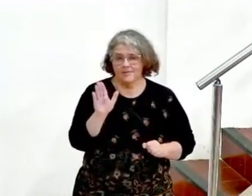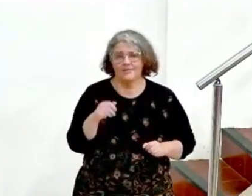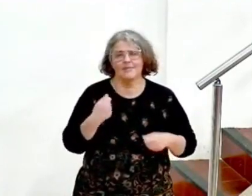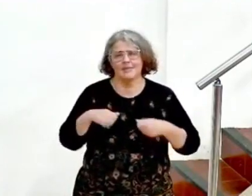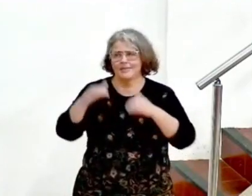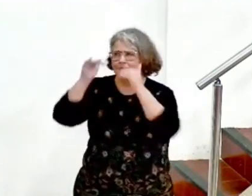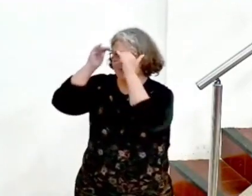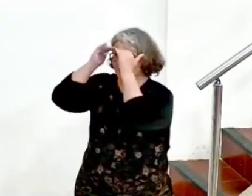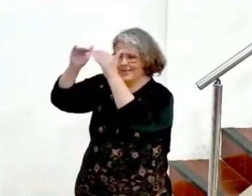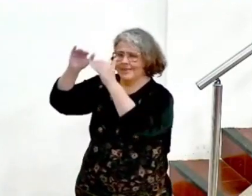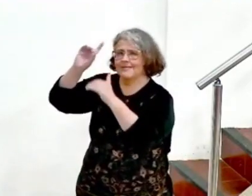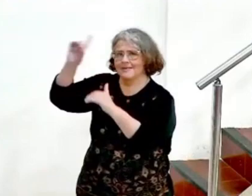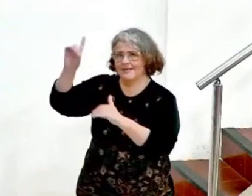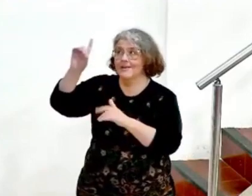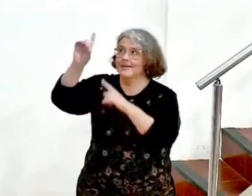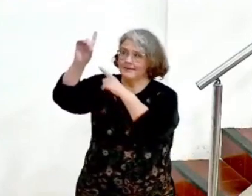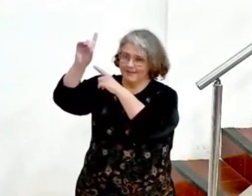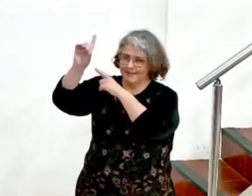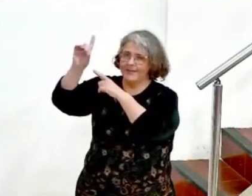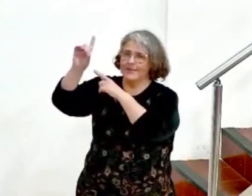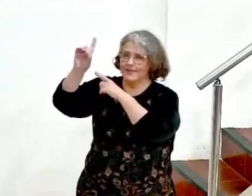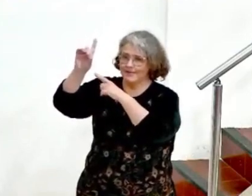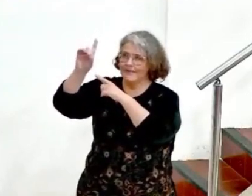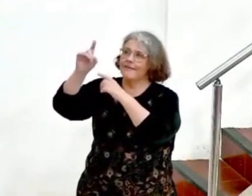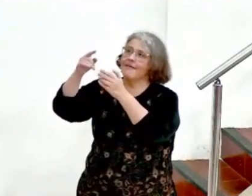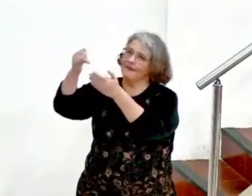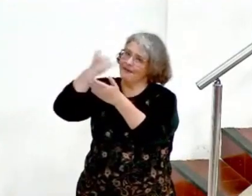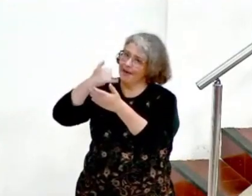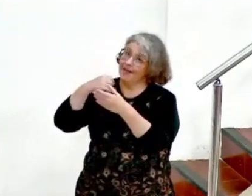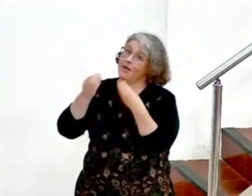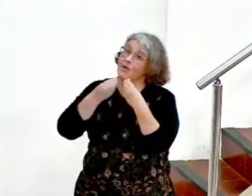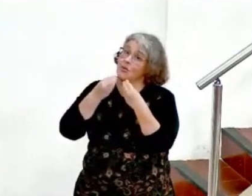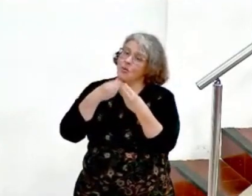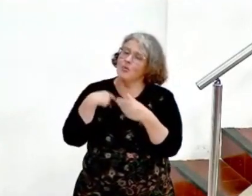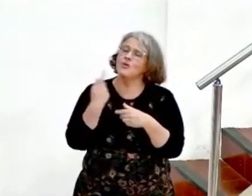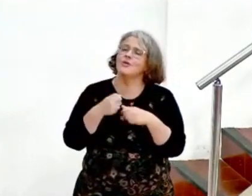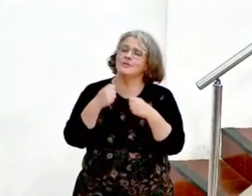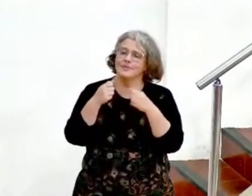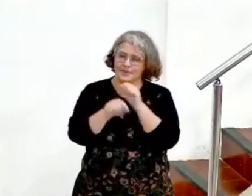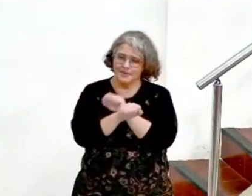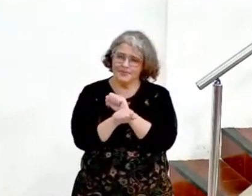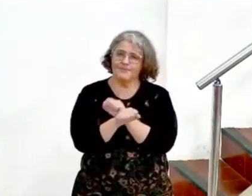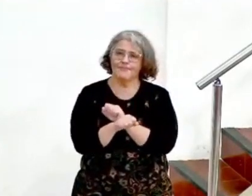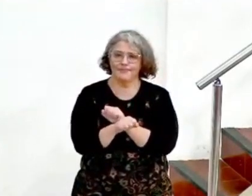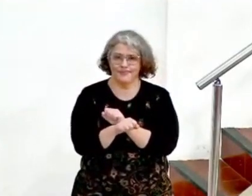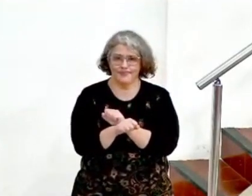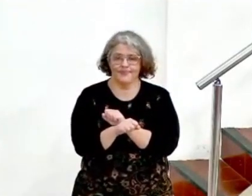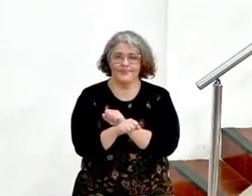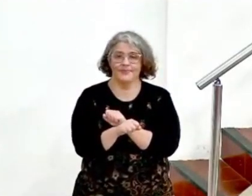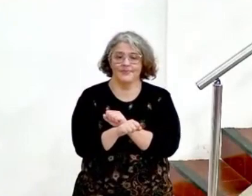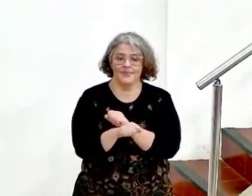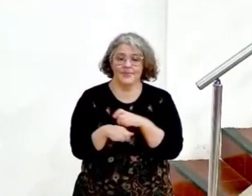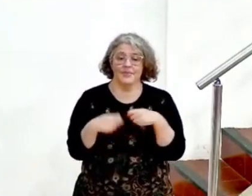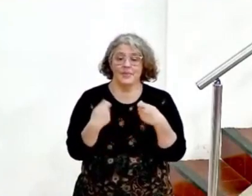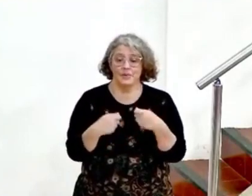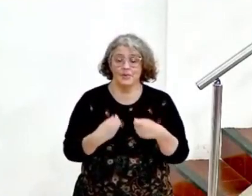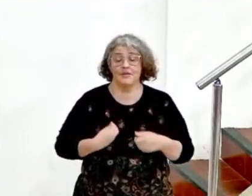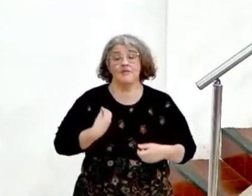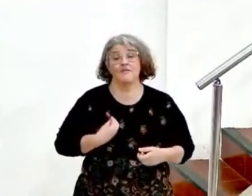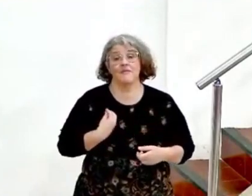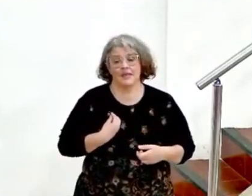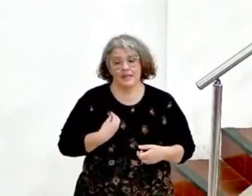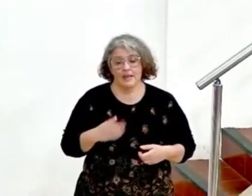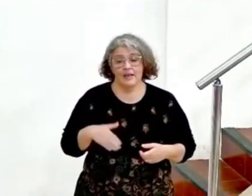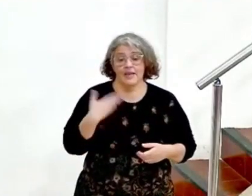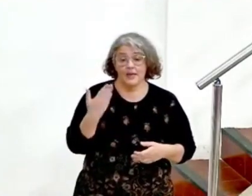porque Deus dá para nós os parâmetros de como esperar essa promessa. Ele dá para nós a forma como devemos viver enquanto